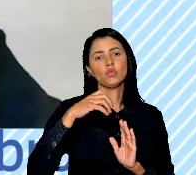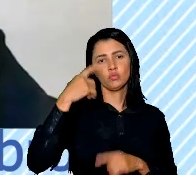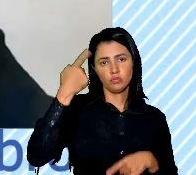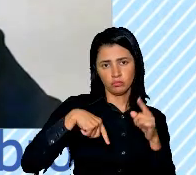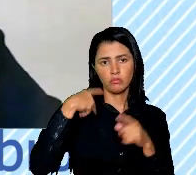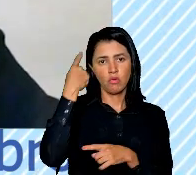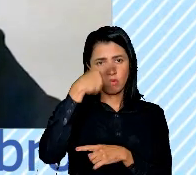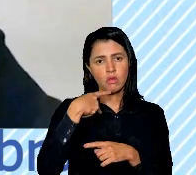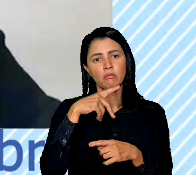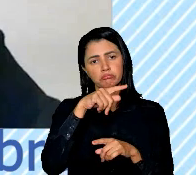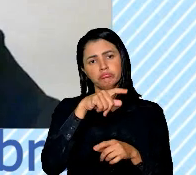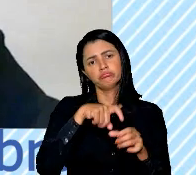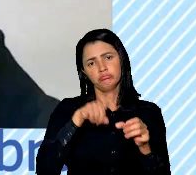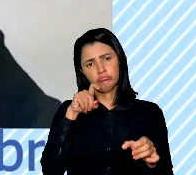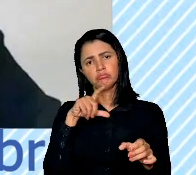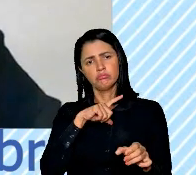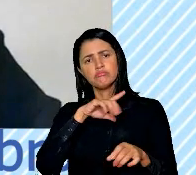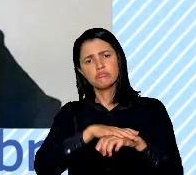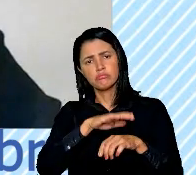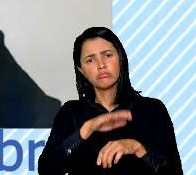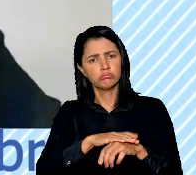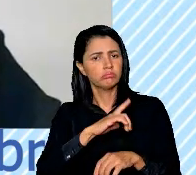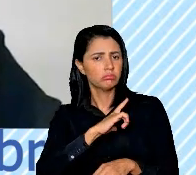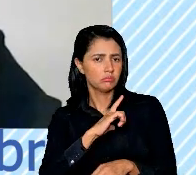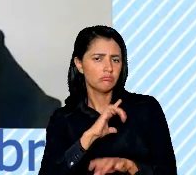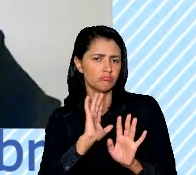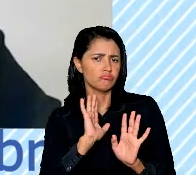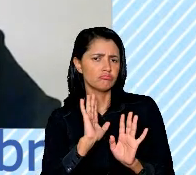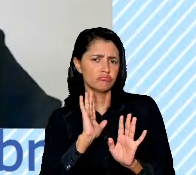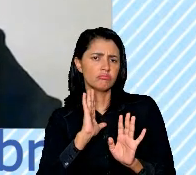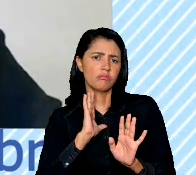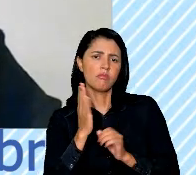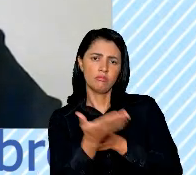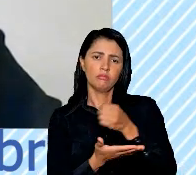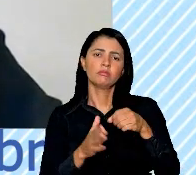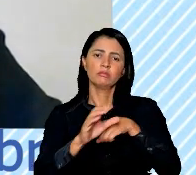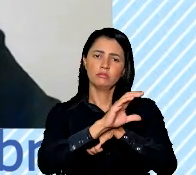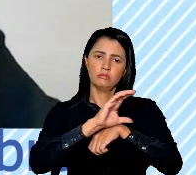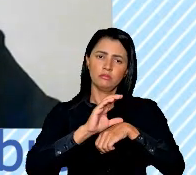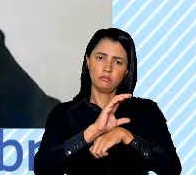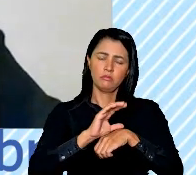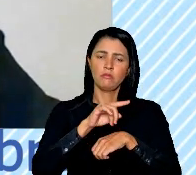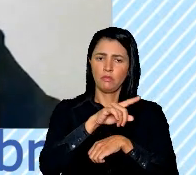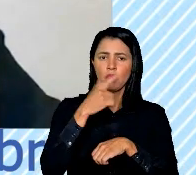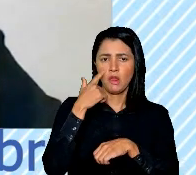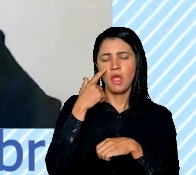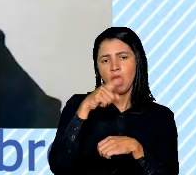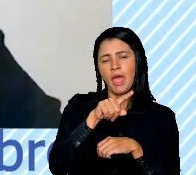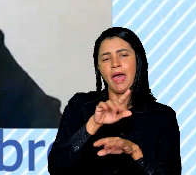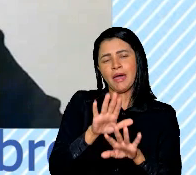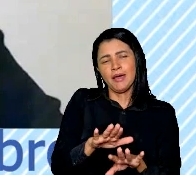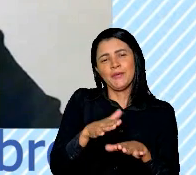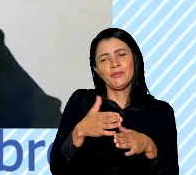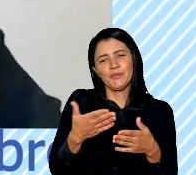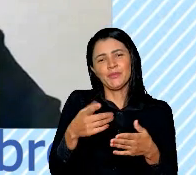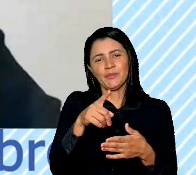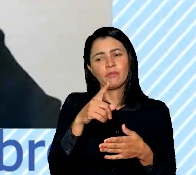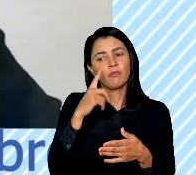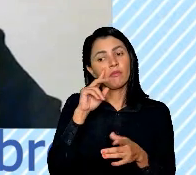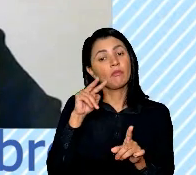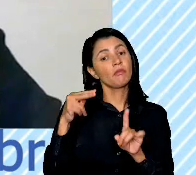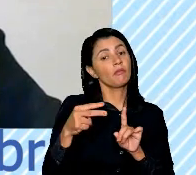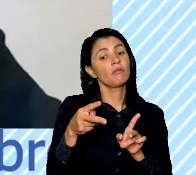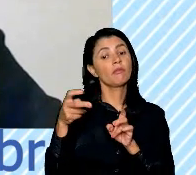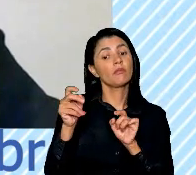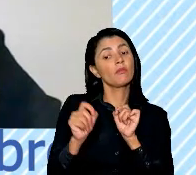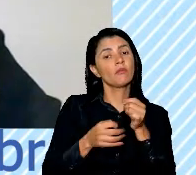tenham autonomia, enfim, isso tem previsão constitucional, eles desempenham um munus público, e por essa razão, no meu modo de ver,